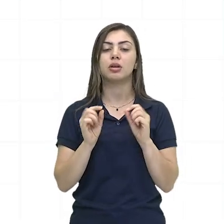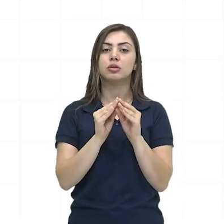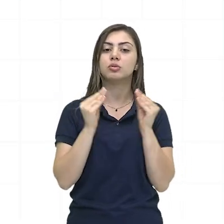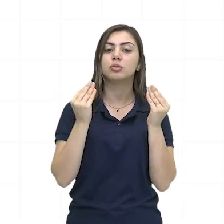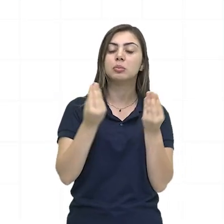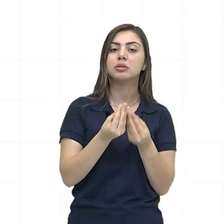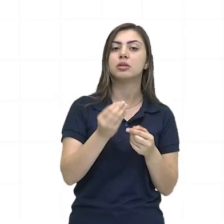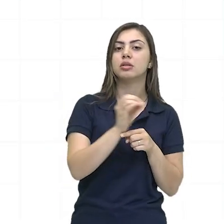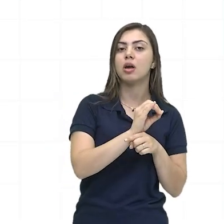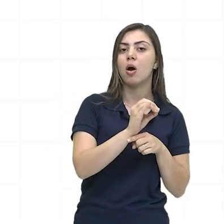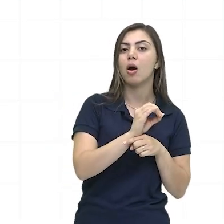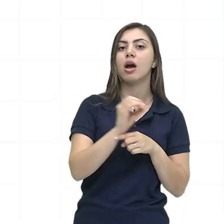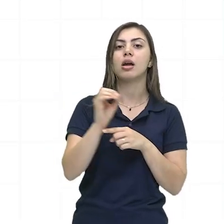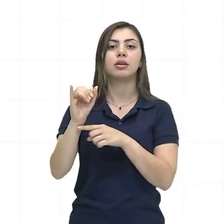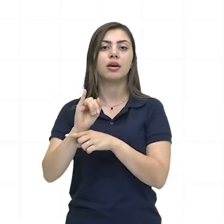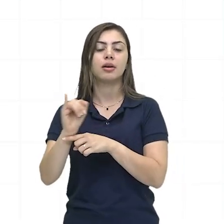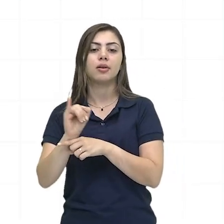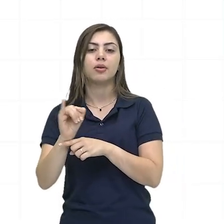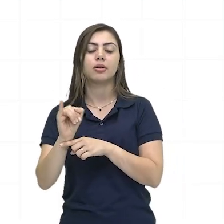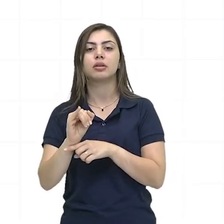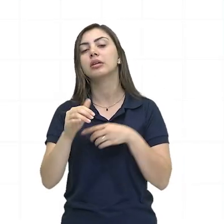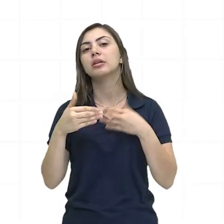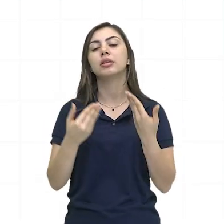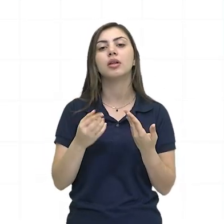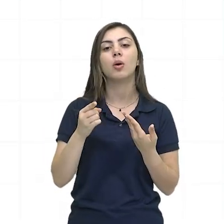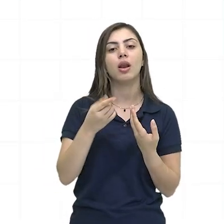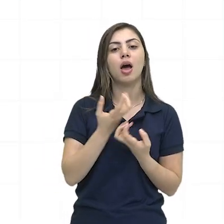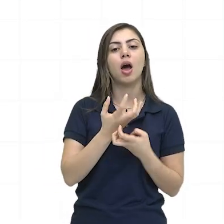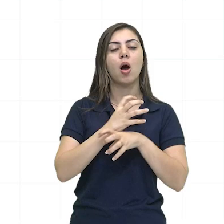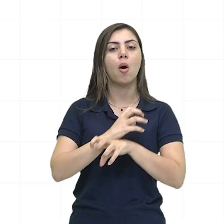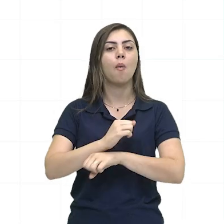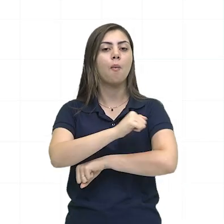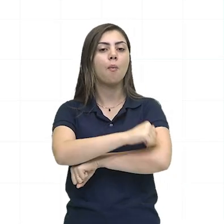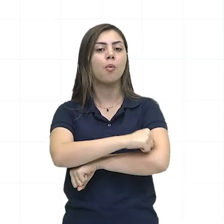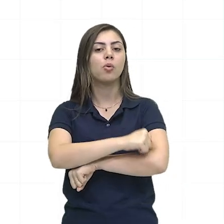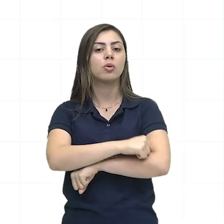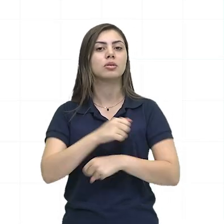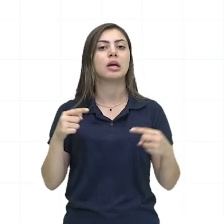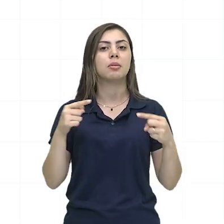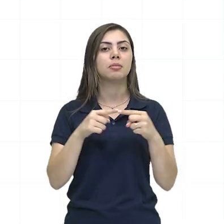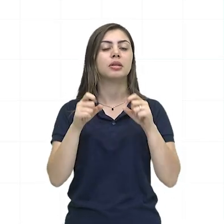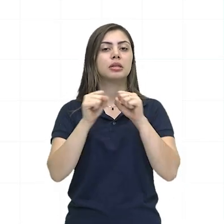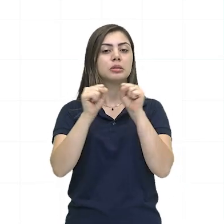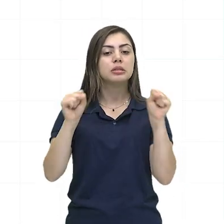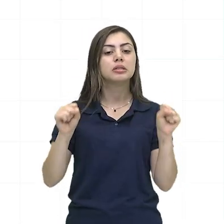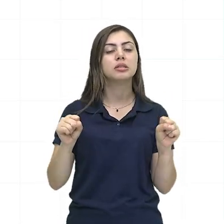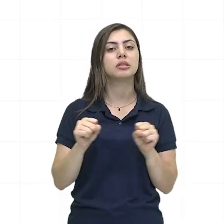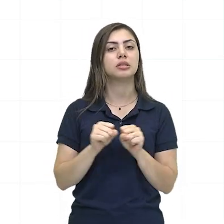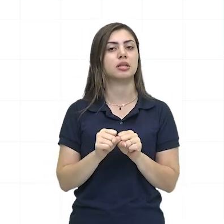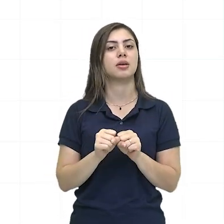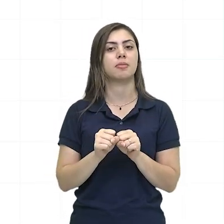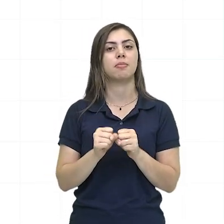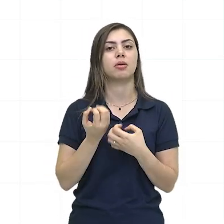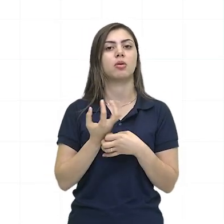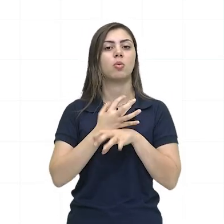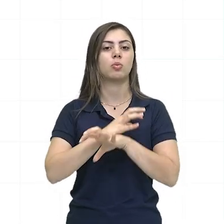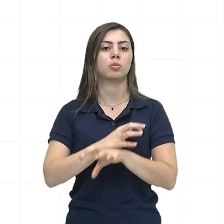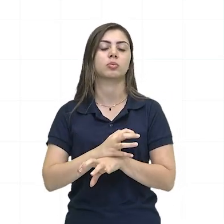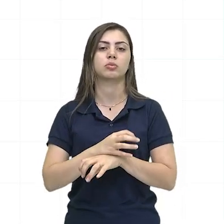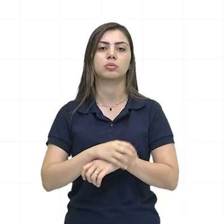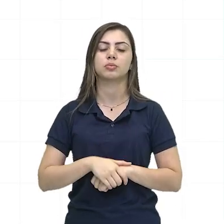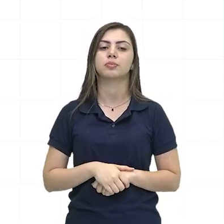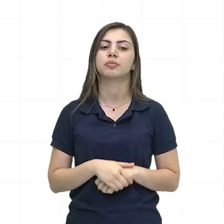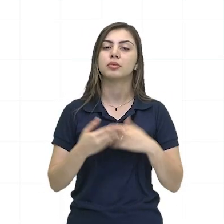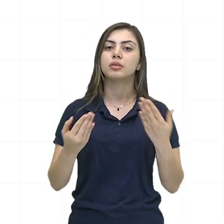e inorgânicos. E os ossos eles vão fazer parte, né, do sistema esquelético. É importante a gente saber